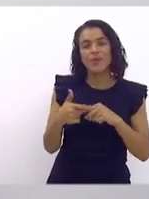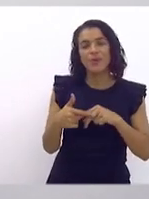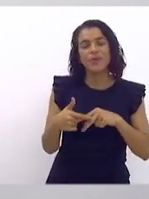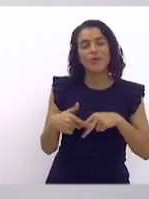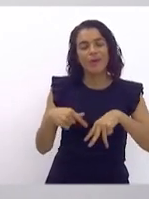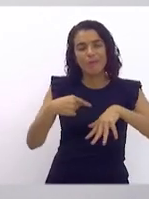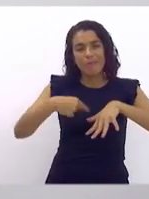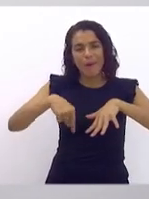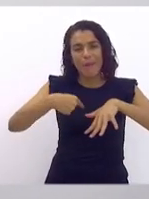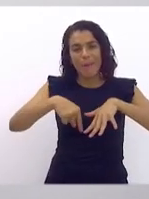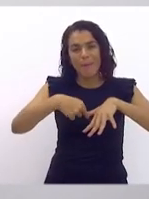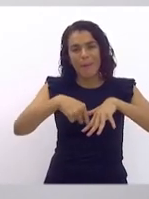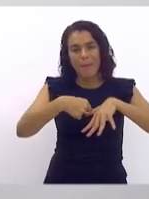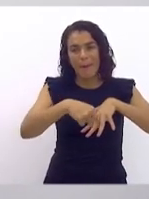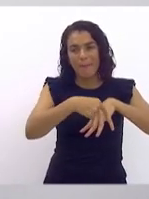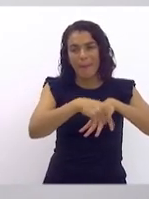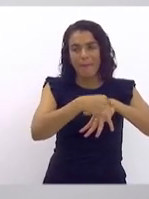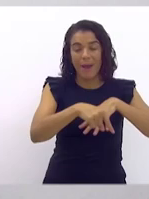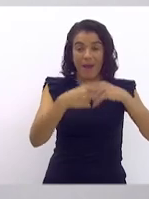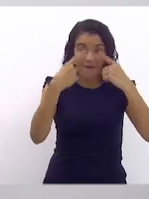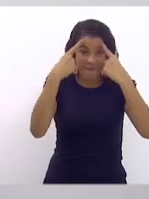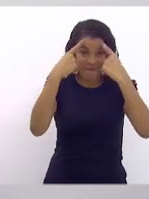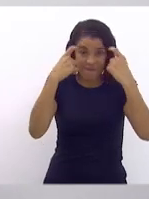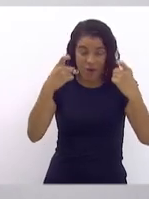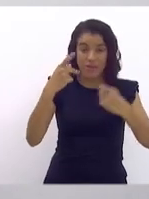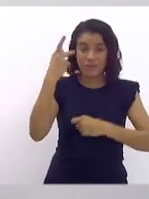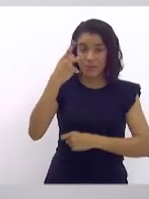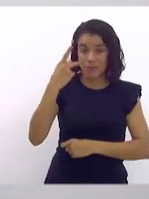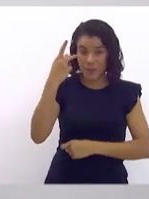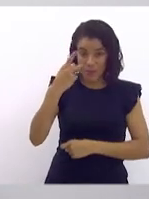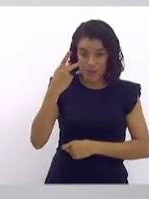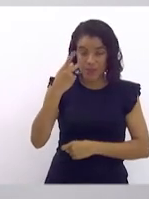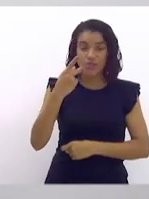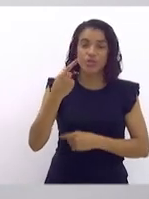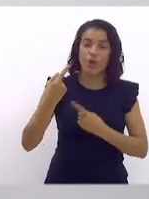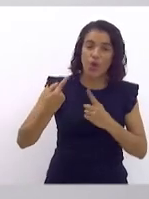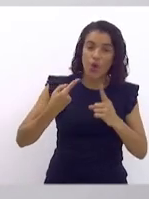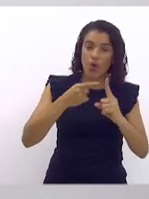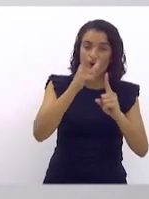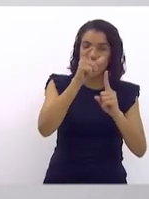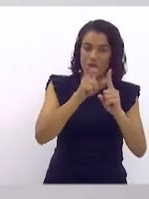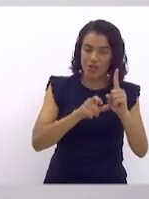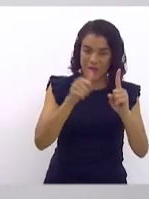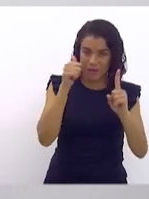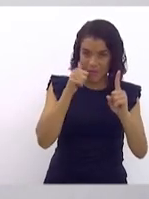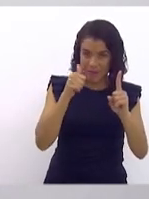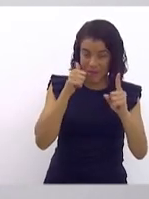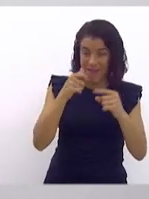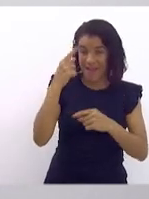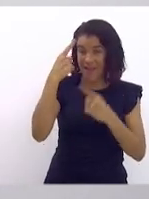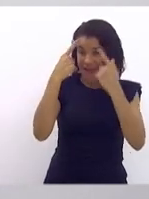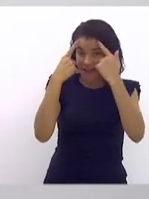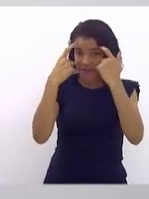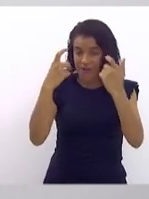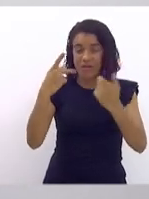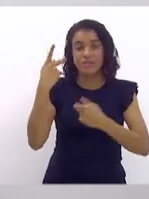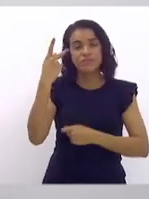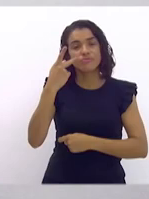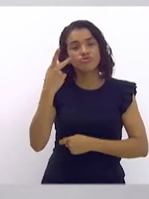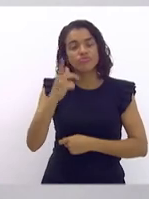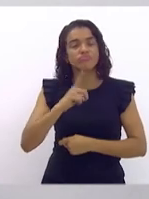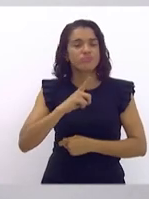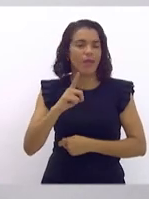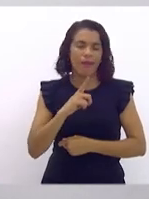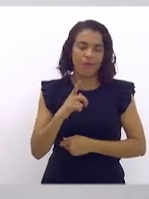do observatório é violência política contra a mulher. A violência política perpassa a